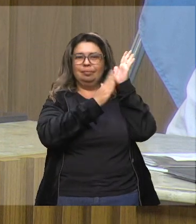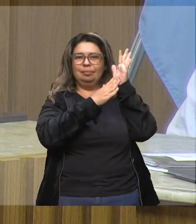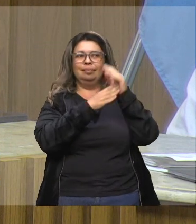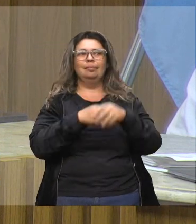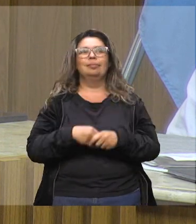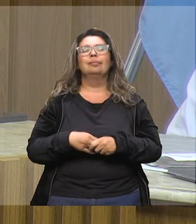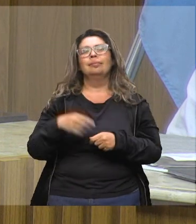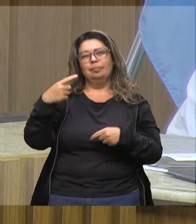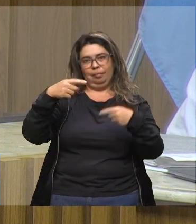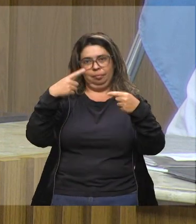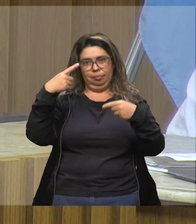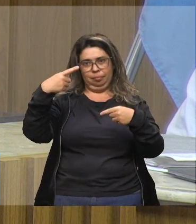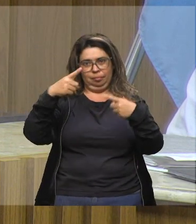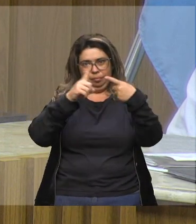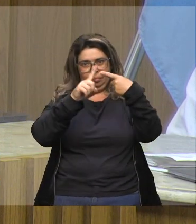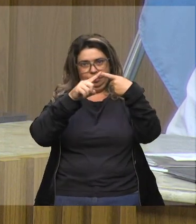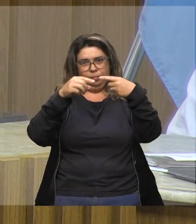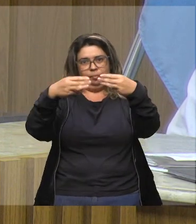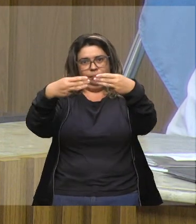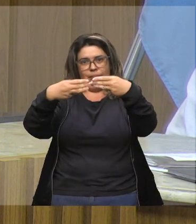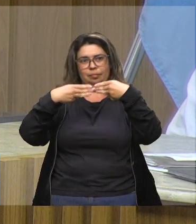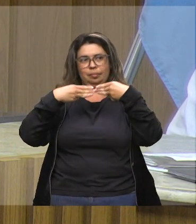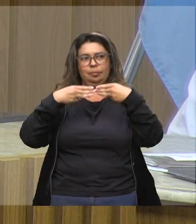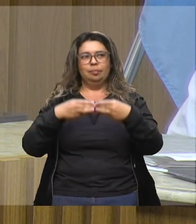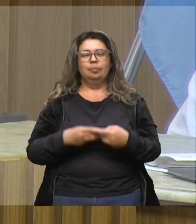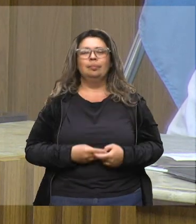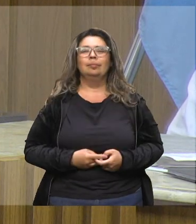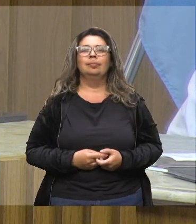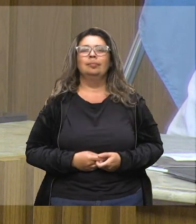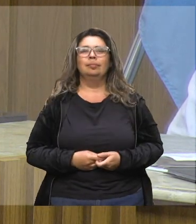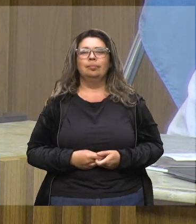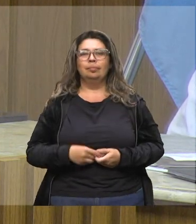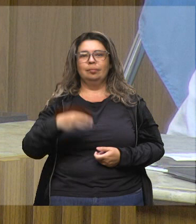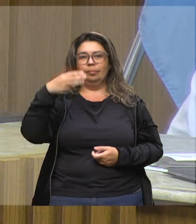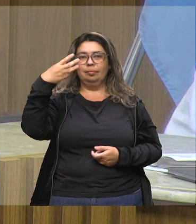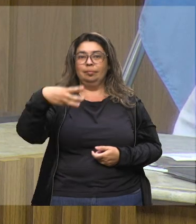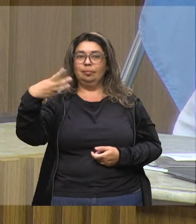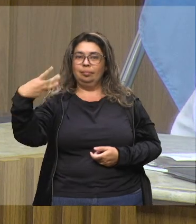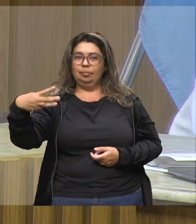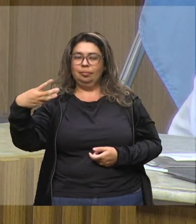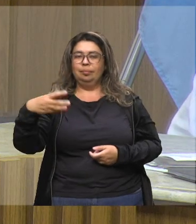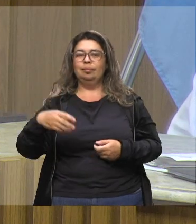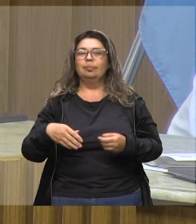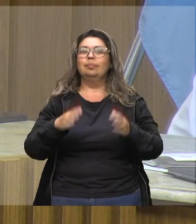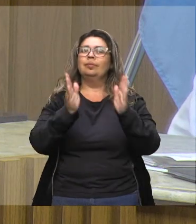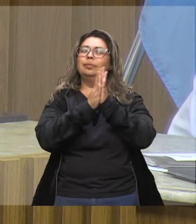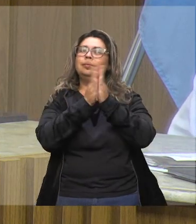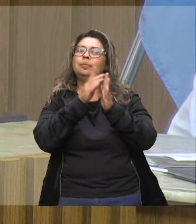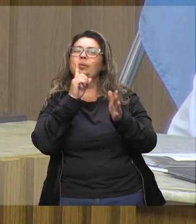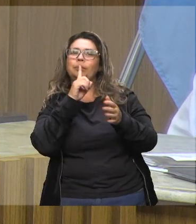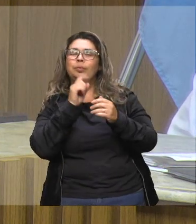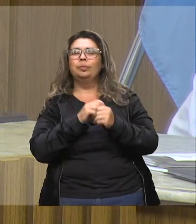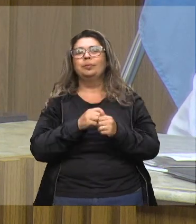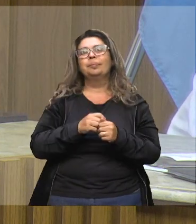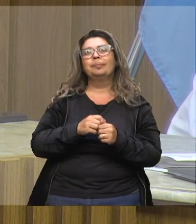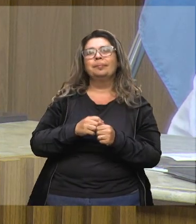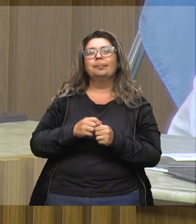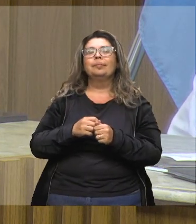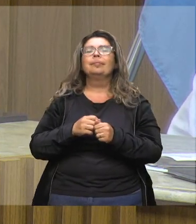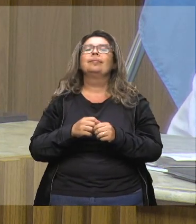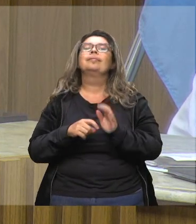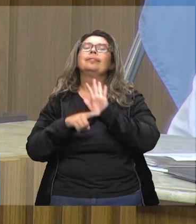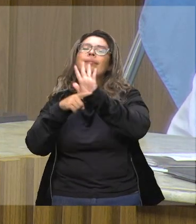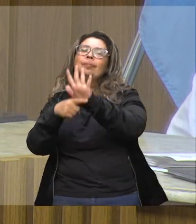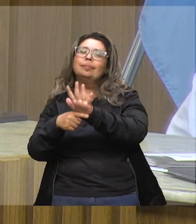mas é esse emoção. 33º aniversário da Associação Abrigo a Idosos no nosso